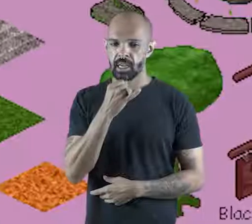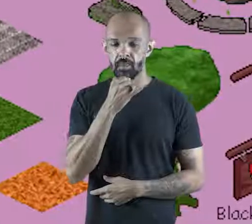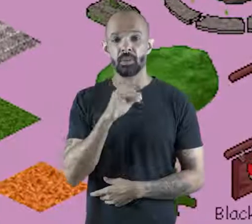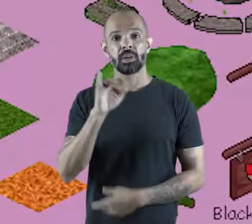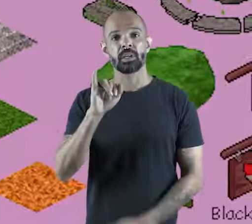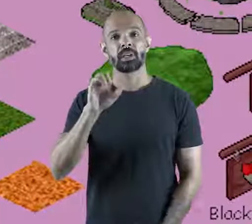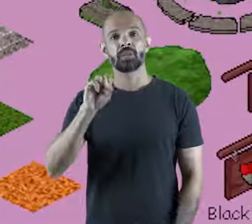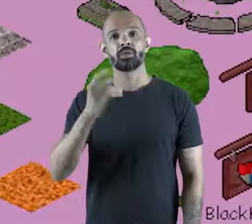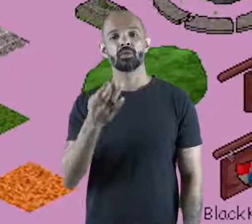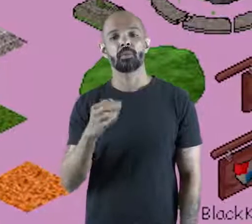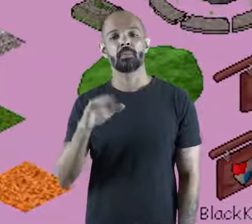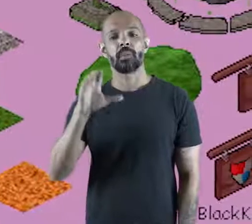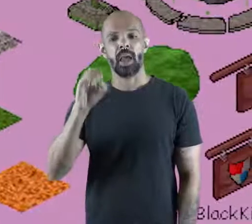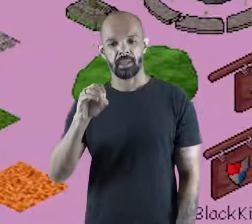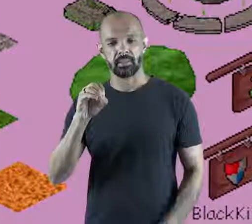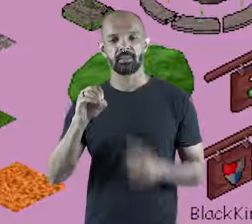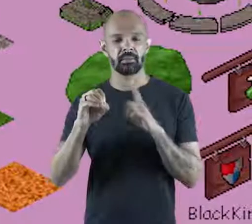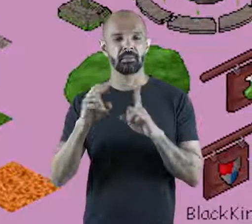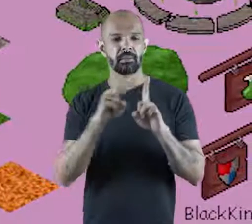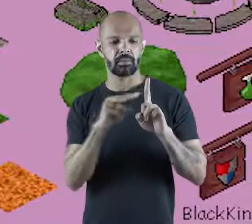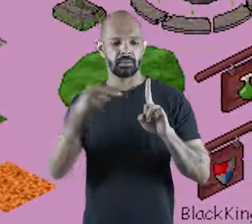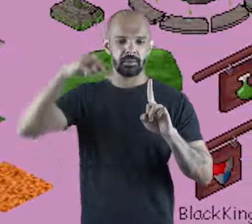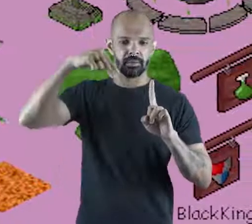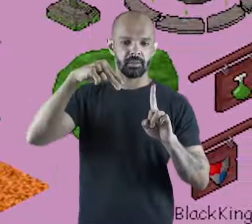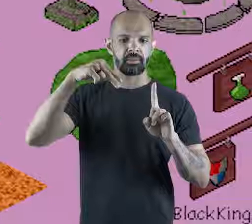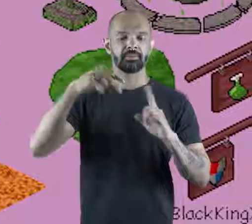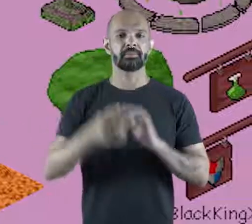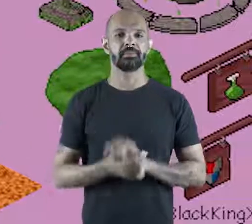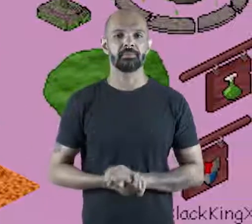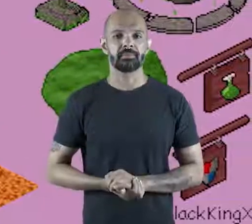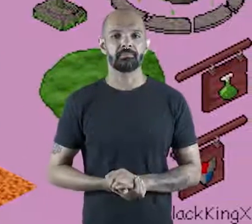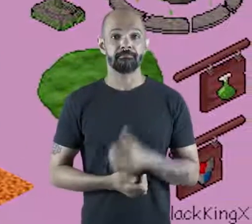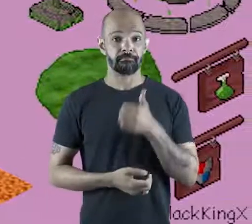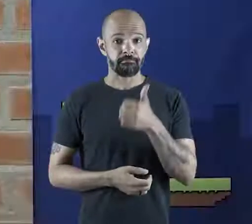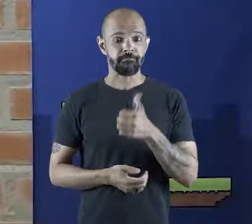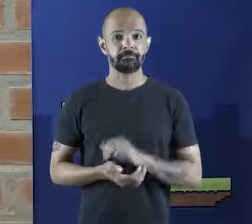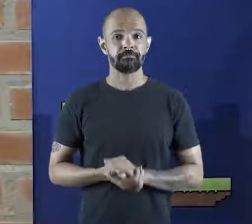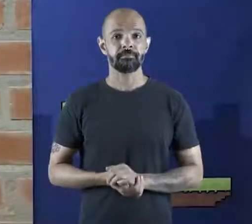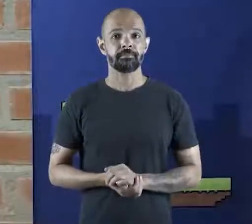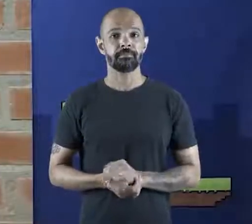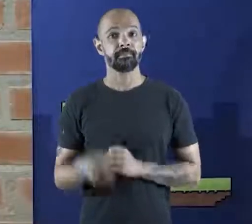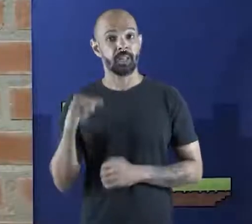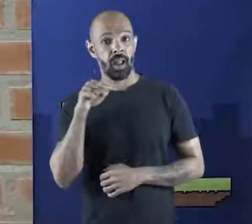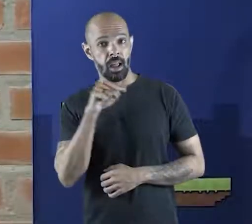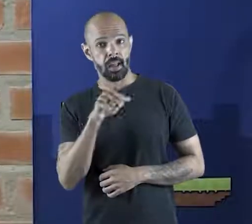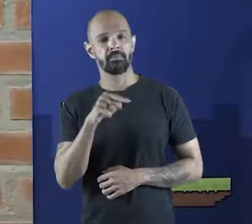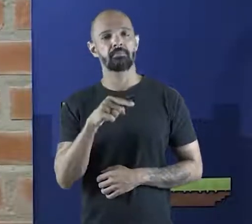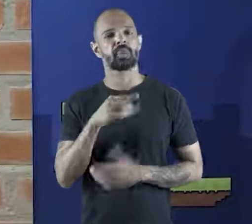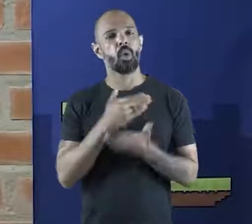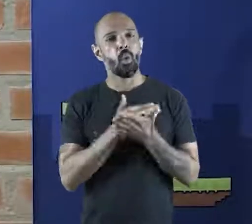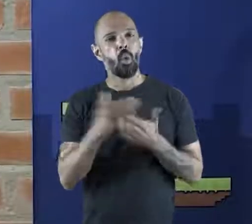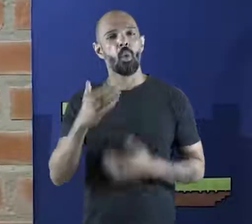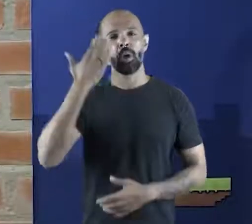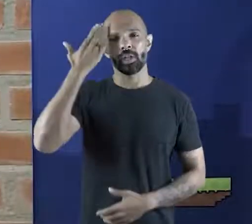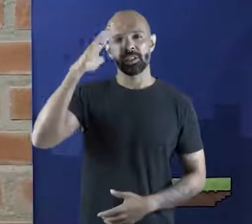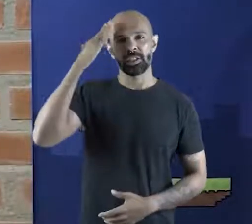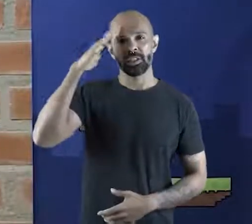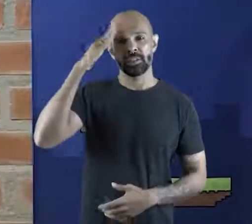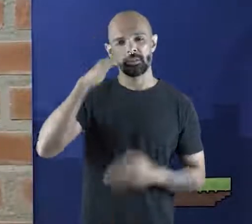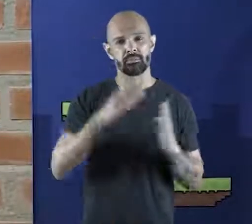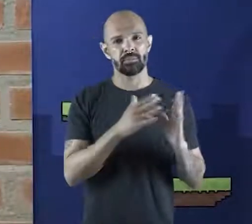sprite isométrico, um jogo baseado nesse tipo de filosofia. Beleza? Então, isso aí é para a gente começar a